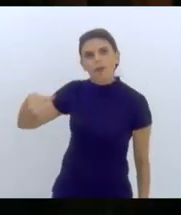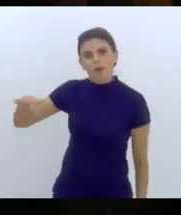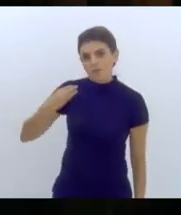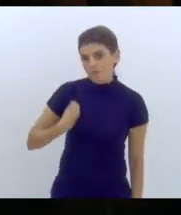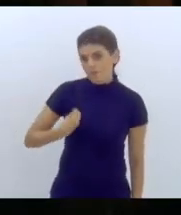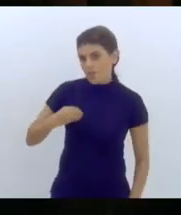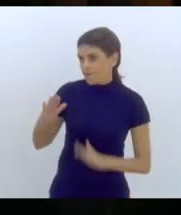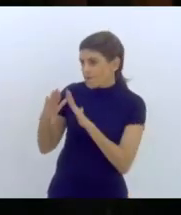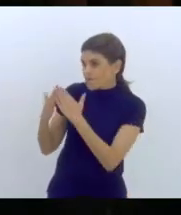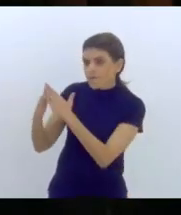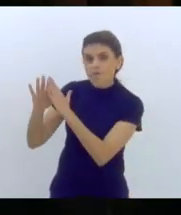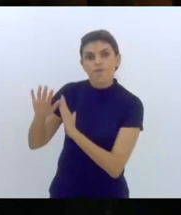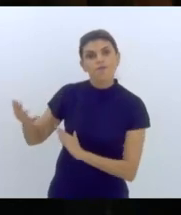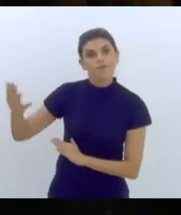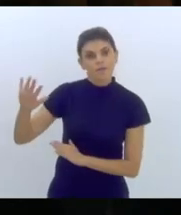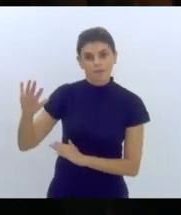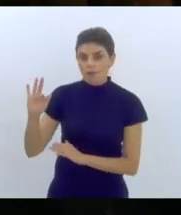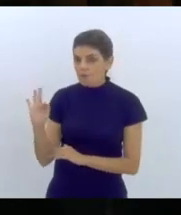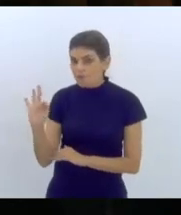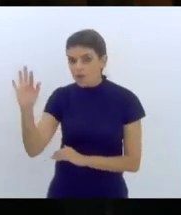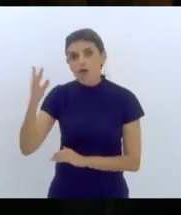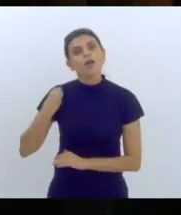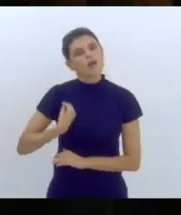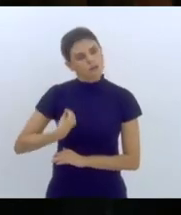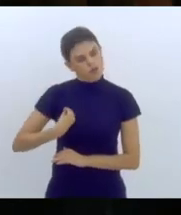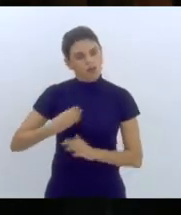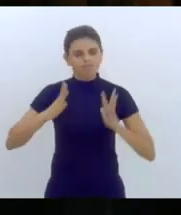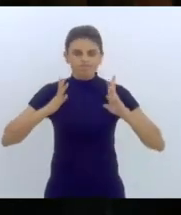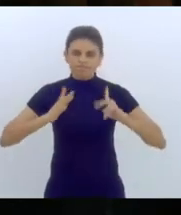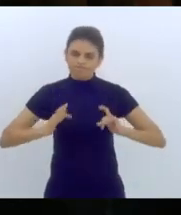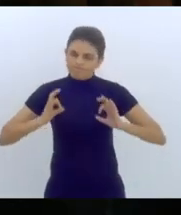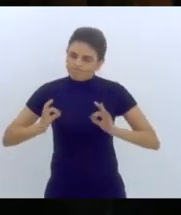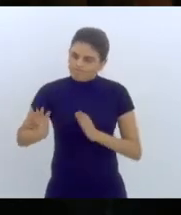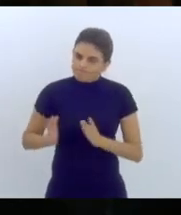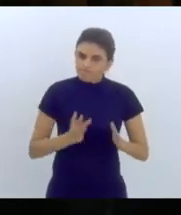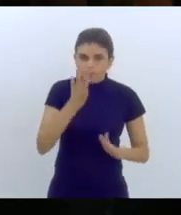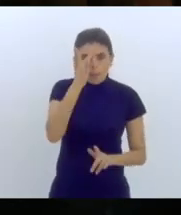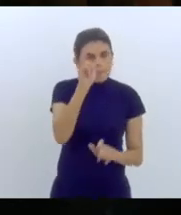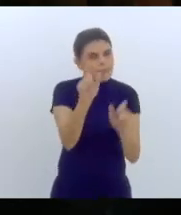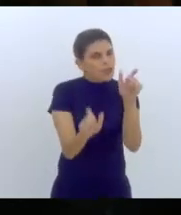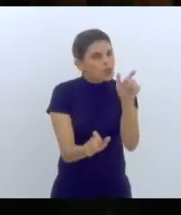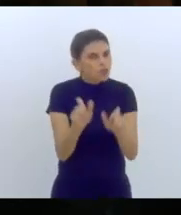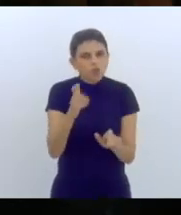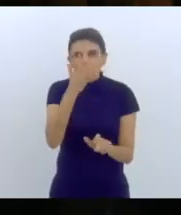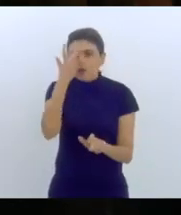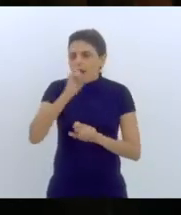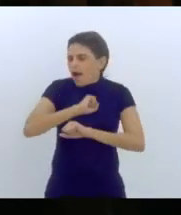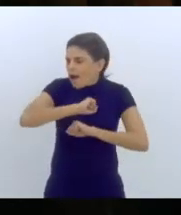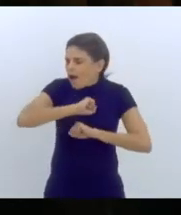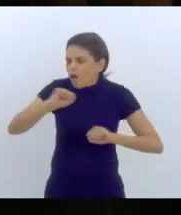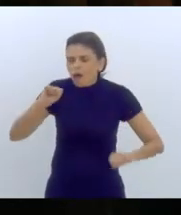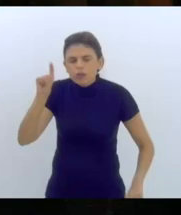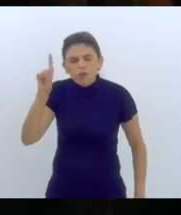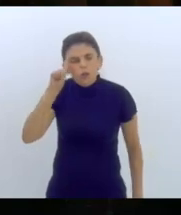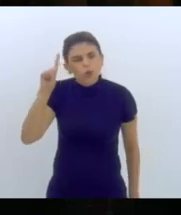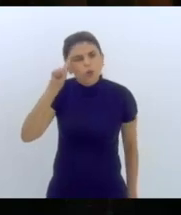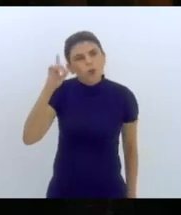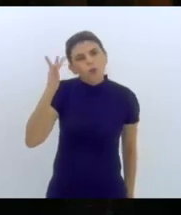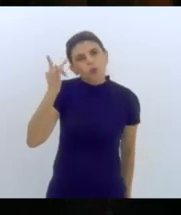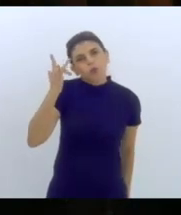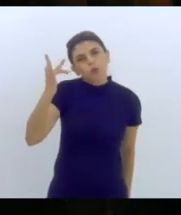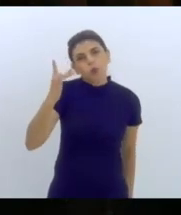favela, e quem vive na favela vive com dignidade, são essas pessoas que acordam todos os dias